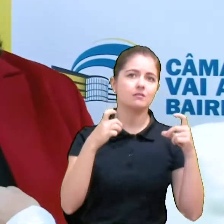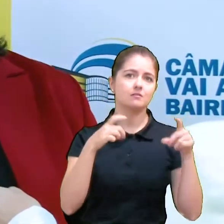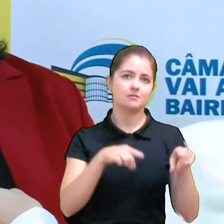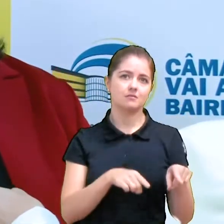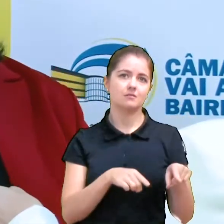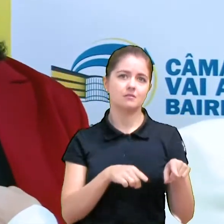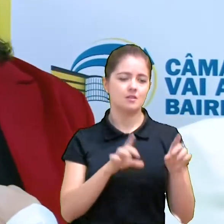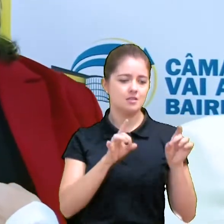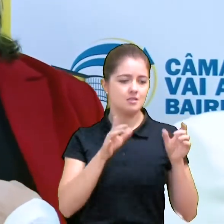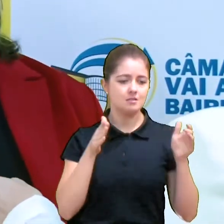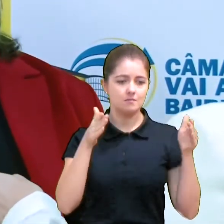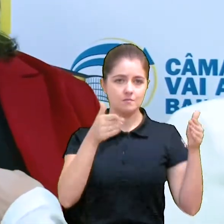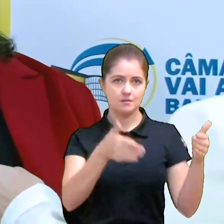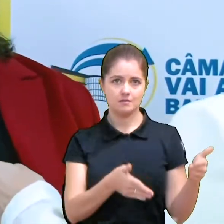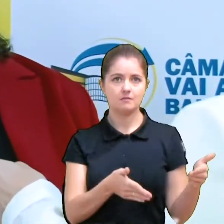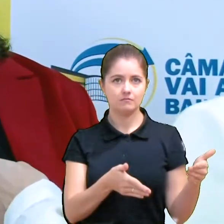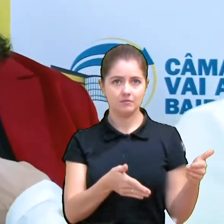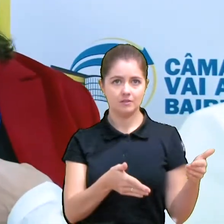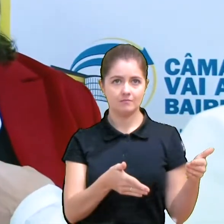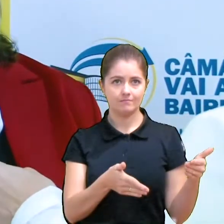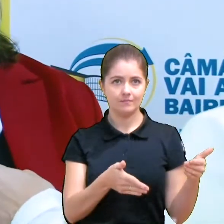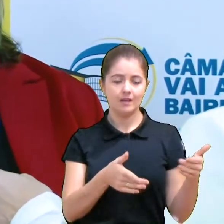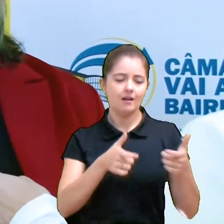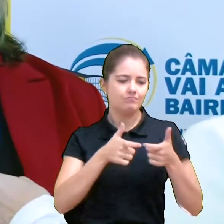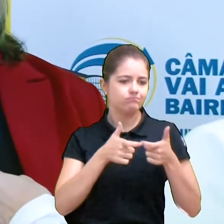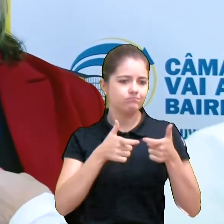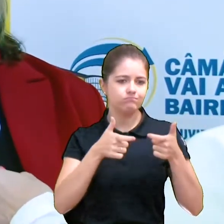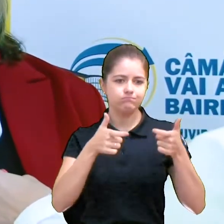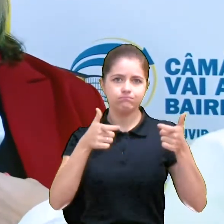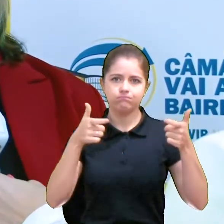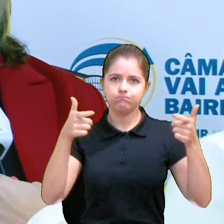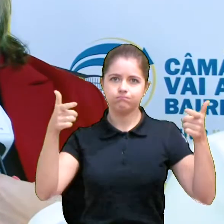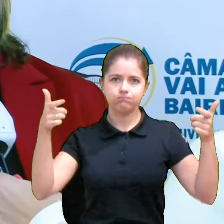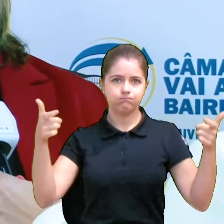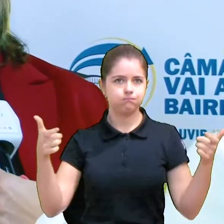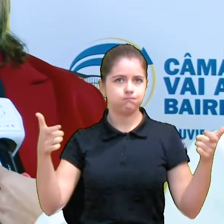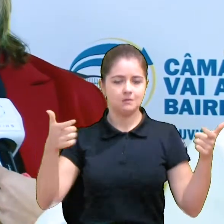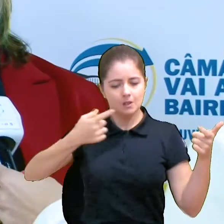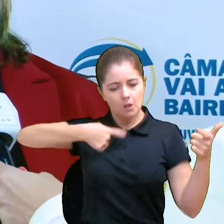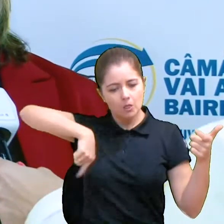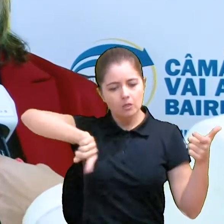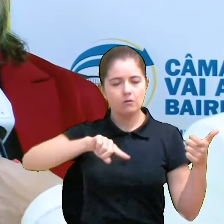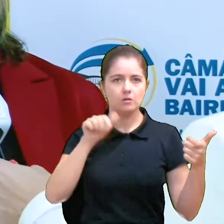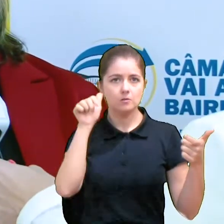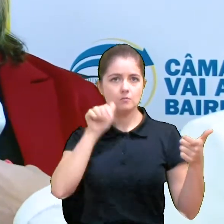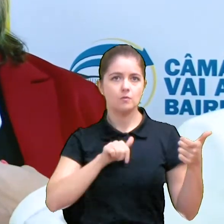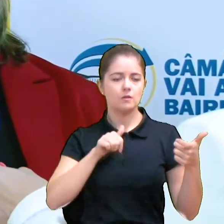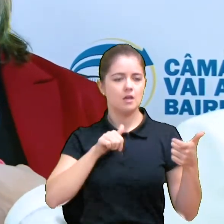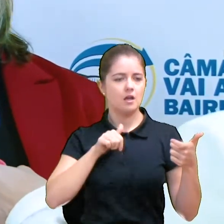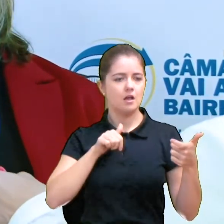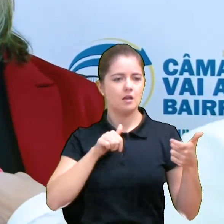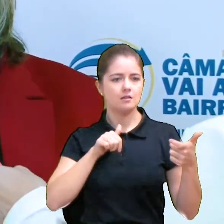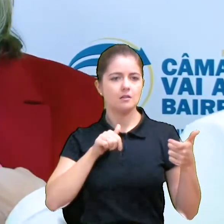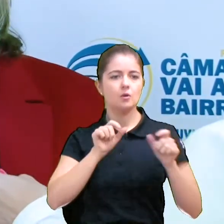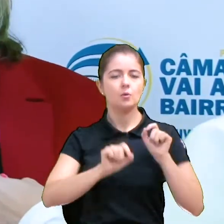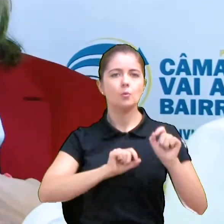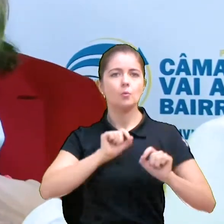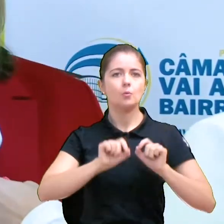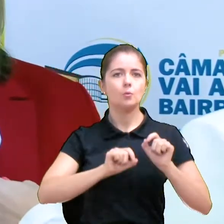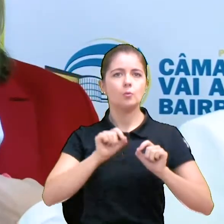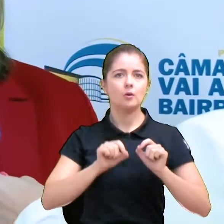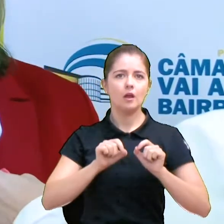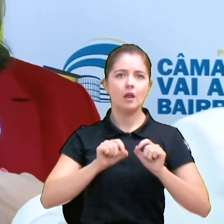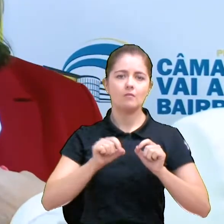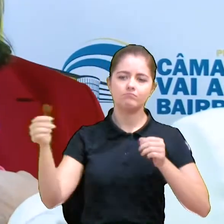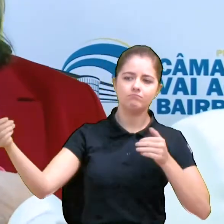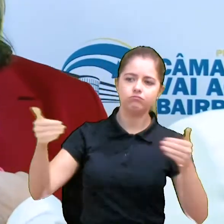muito específica. Então, isso aqui tem uma abrangência maior no sentido de nós procurar fazer com que as mulheres